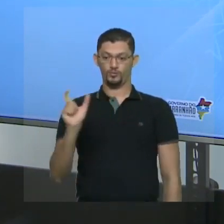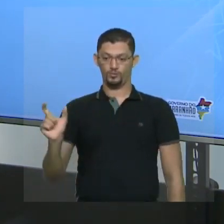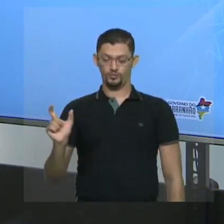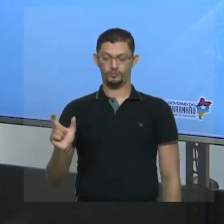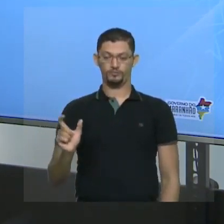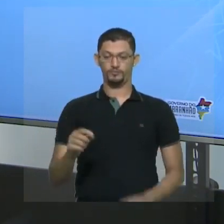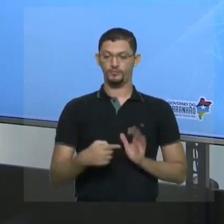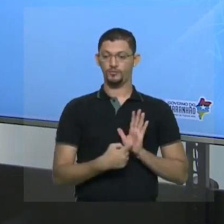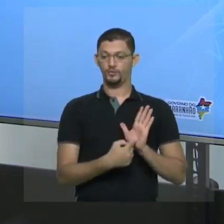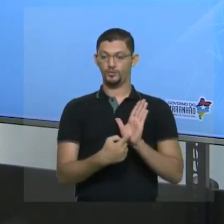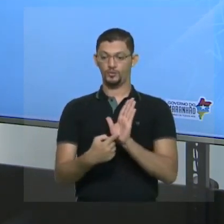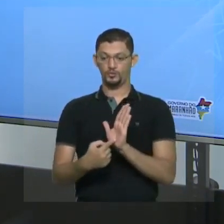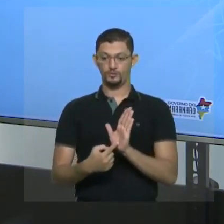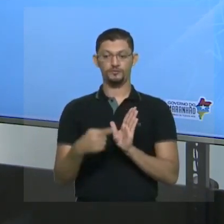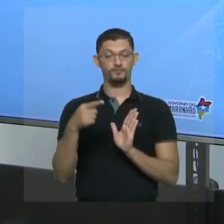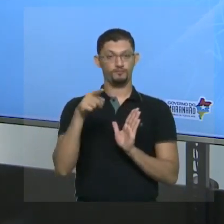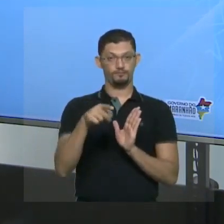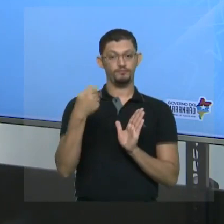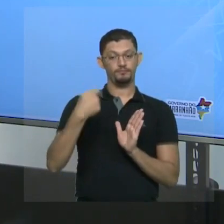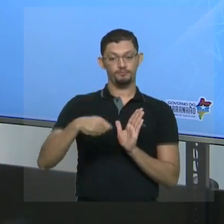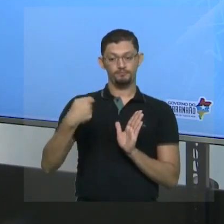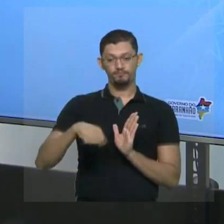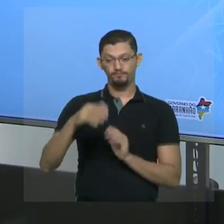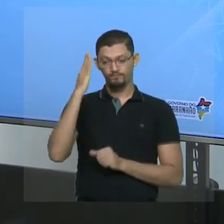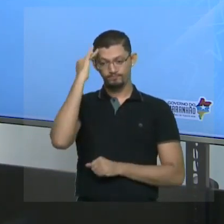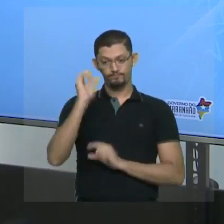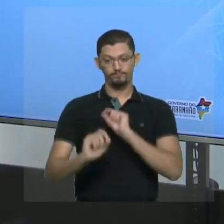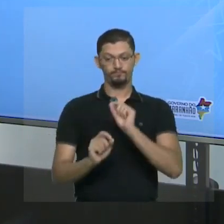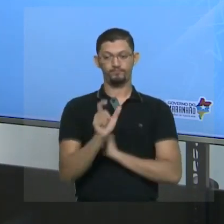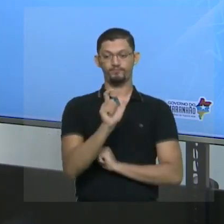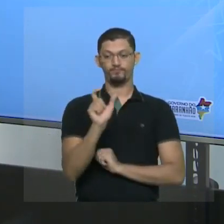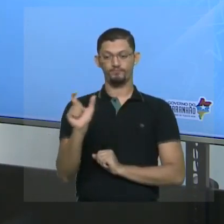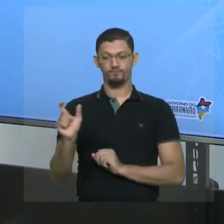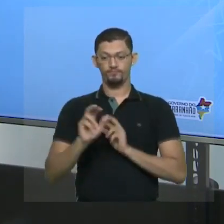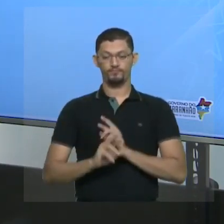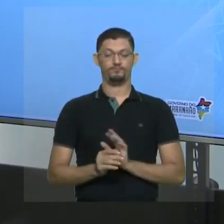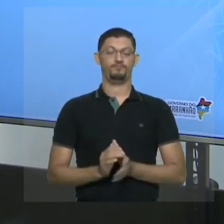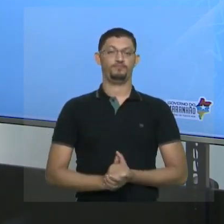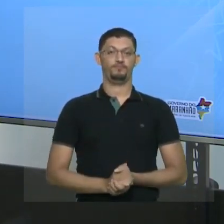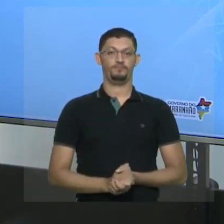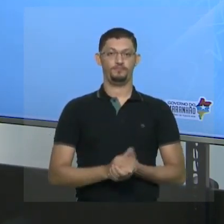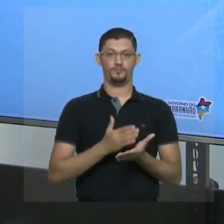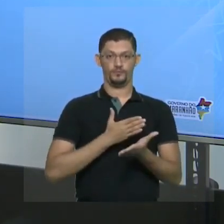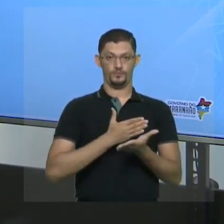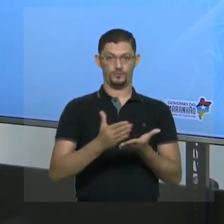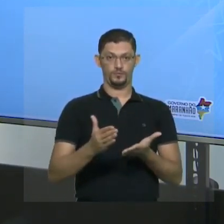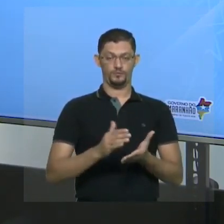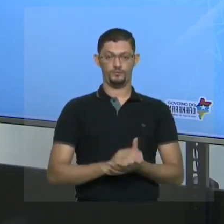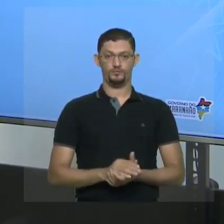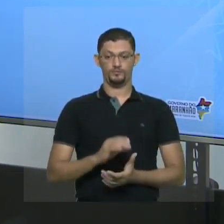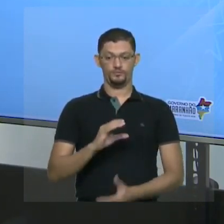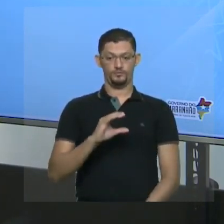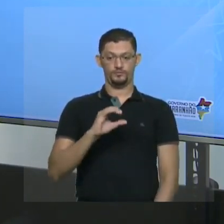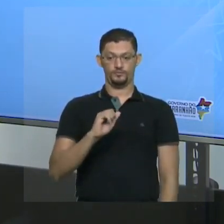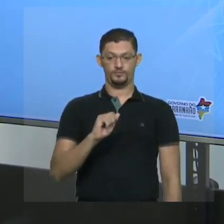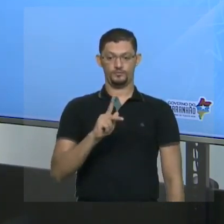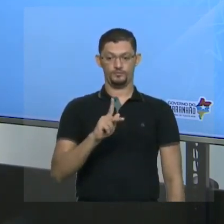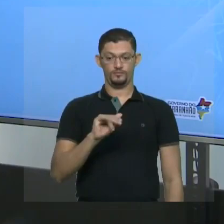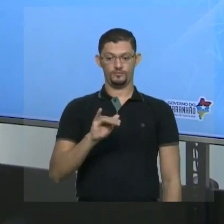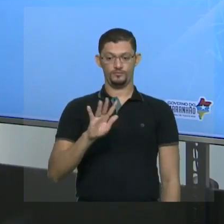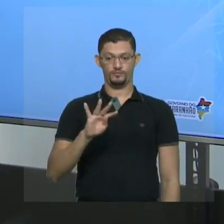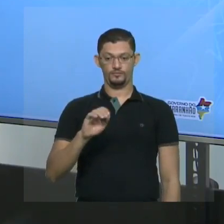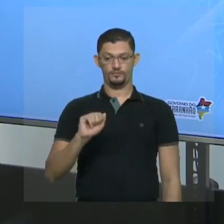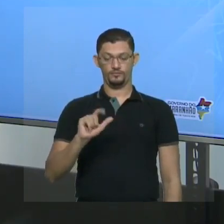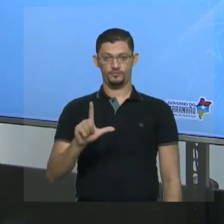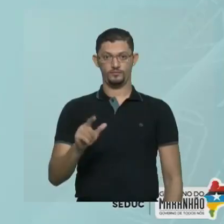vão aparecer e você precisa saber o que é cada uma dessas coisas. Começando por aqui, capital.